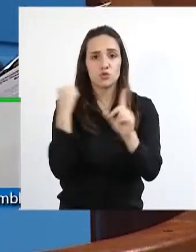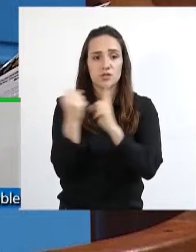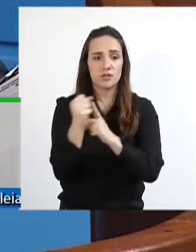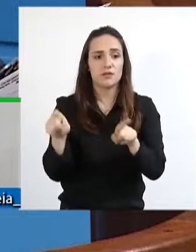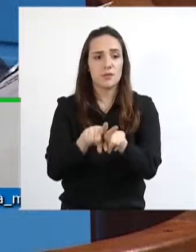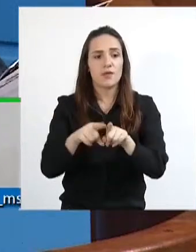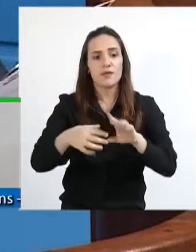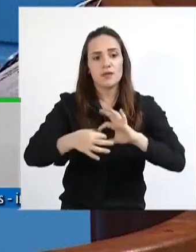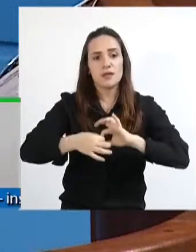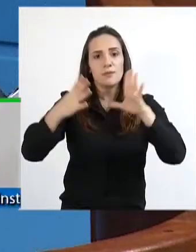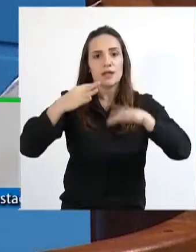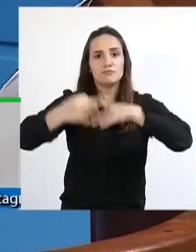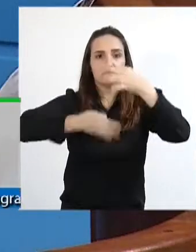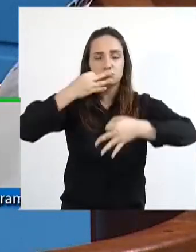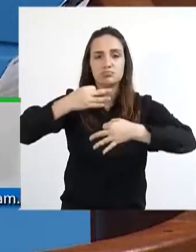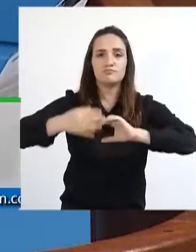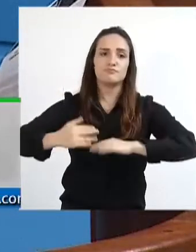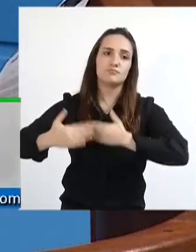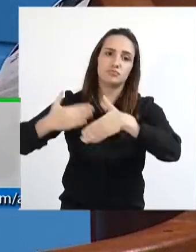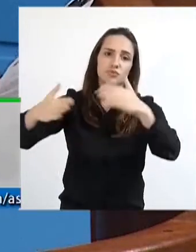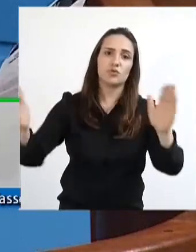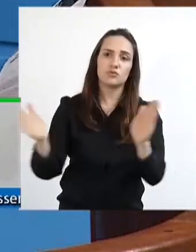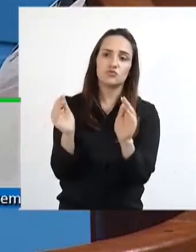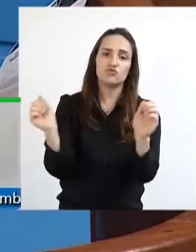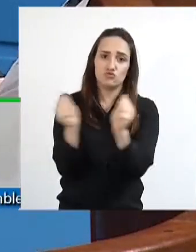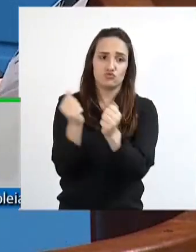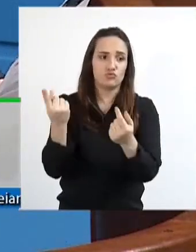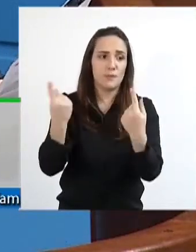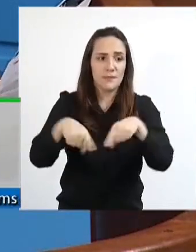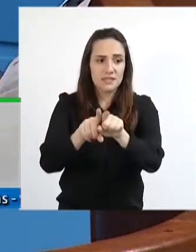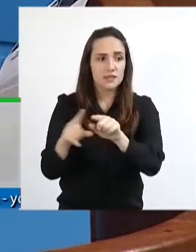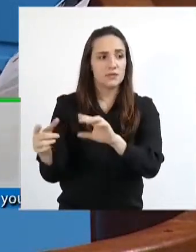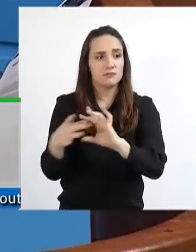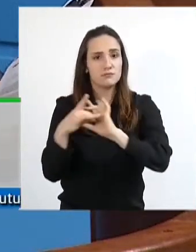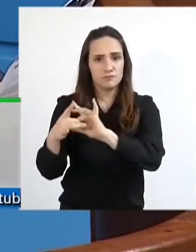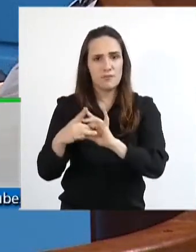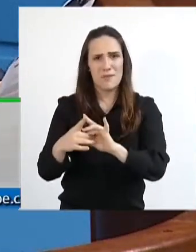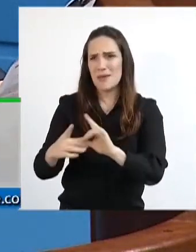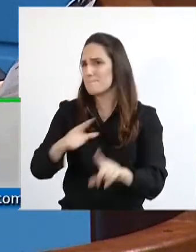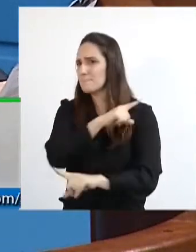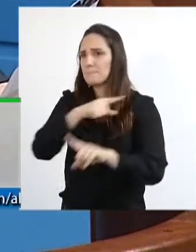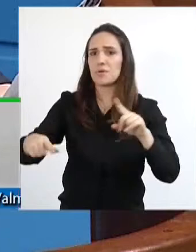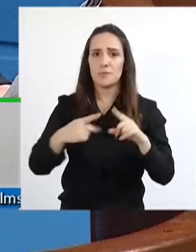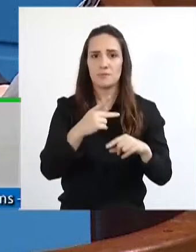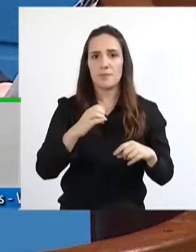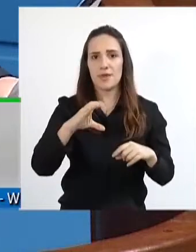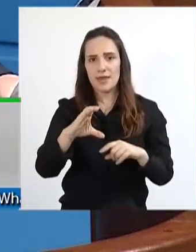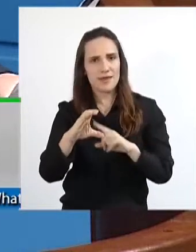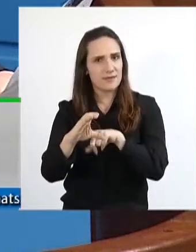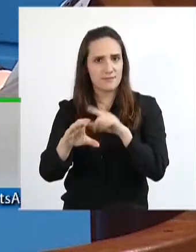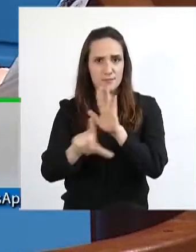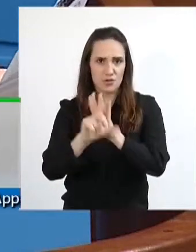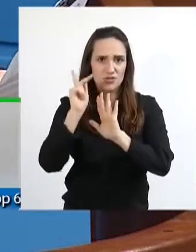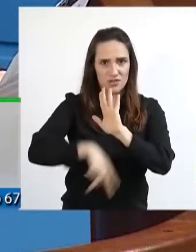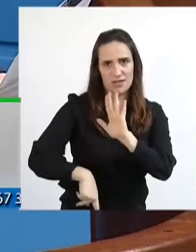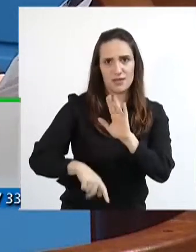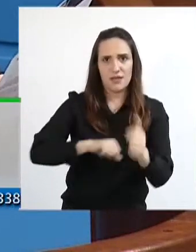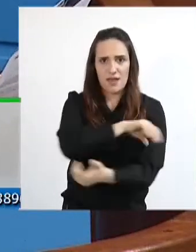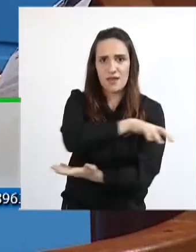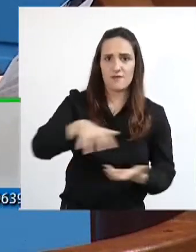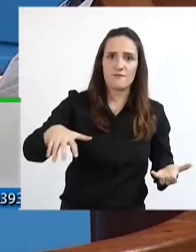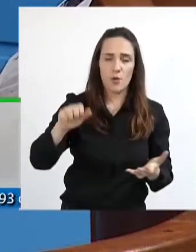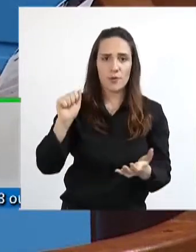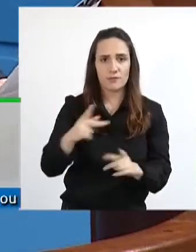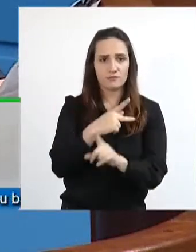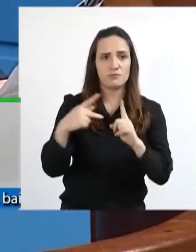democráticos e progressistas a se unirem para barrar a aprovação da PEC 06/2019 e a destruição